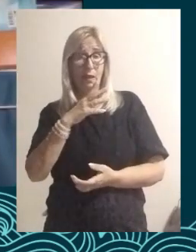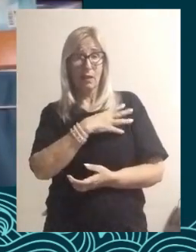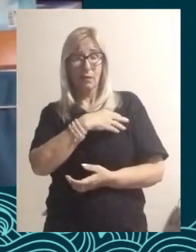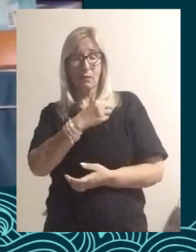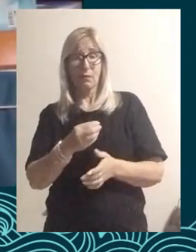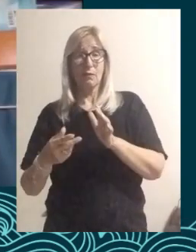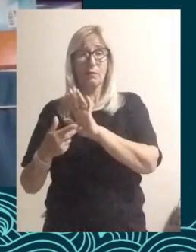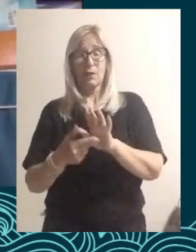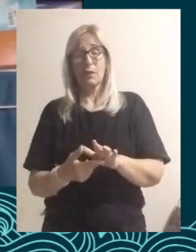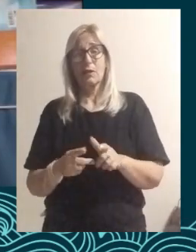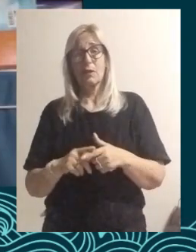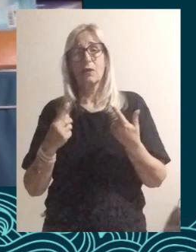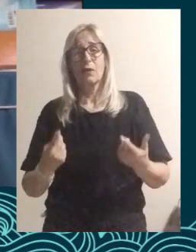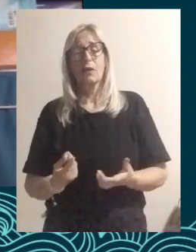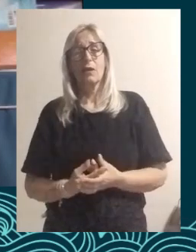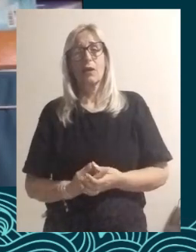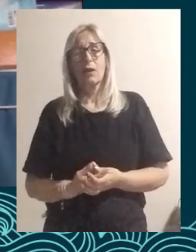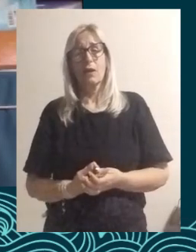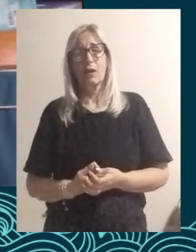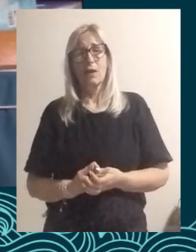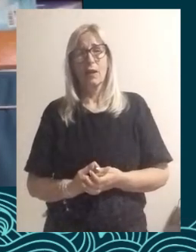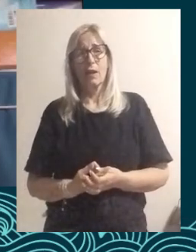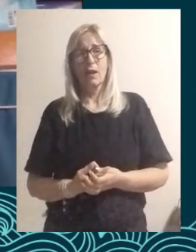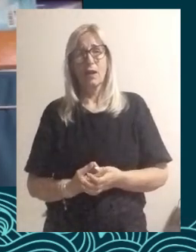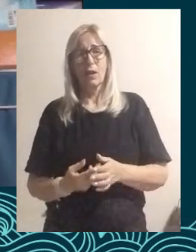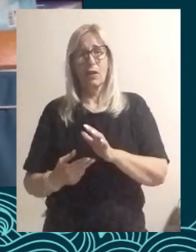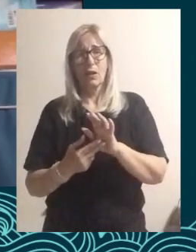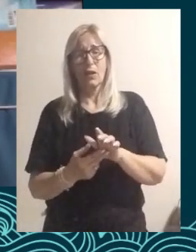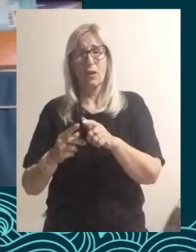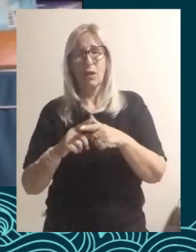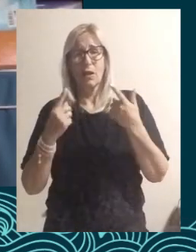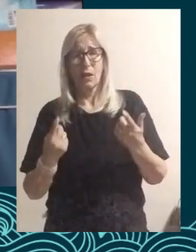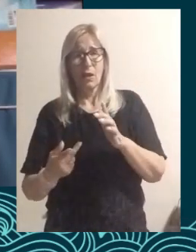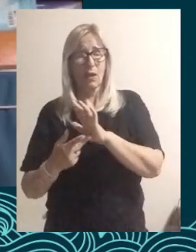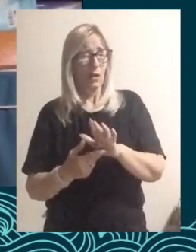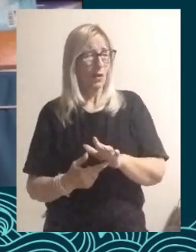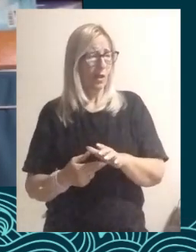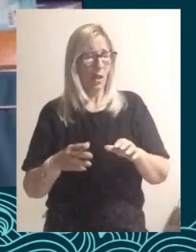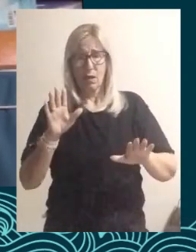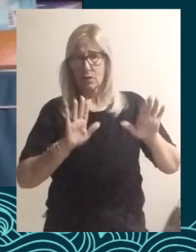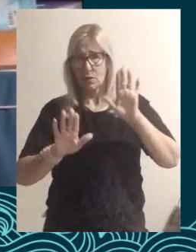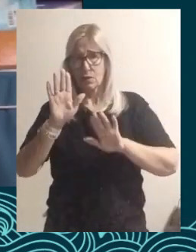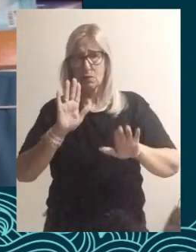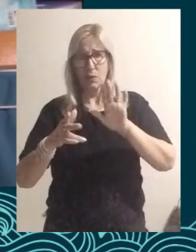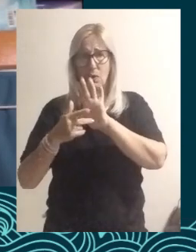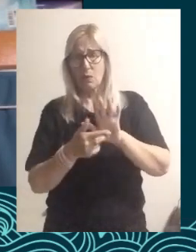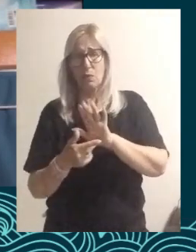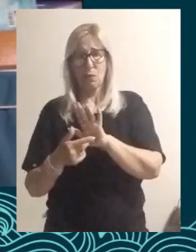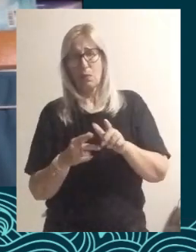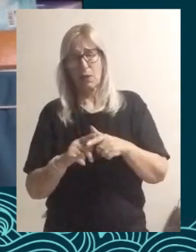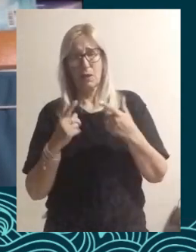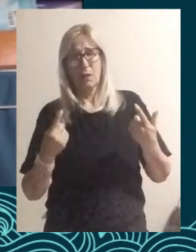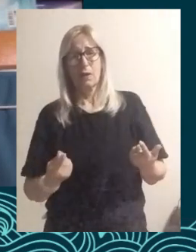quando tem filhos, eu vejo que mesmo sem querer, muitas vezes agora em navegação, eu falo pra minha mãe,